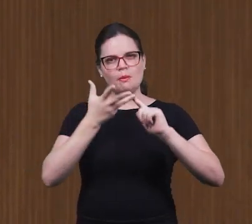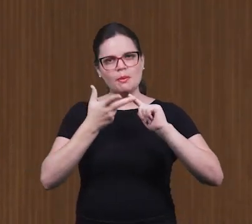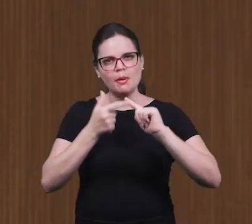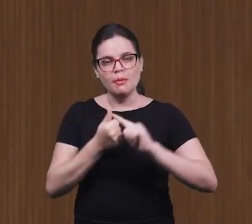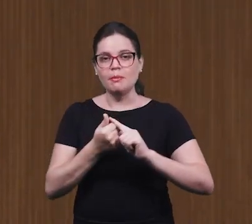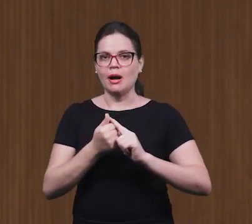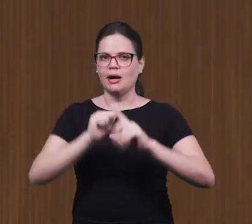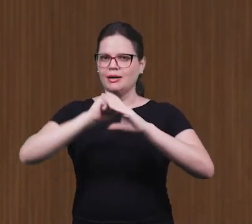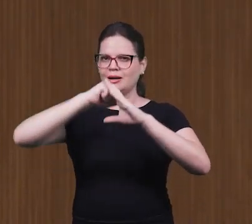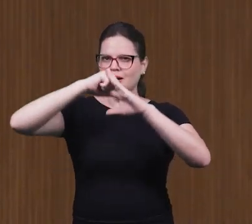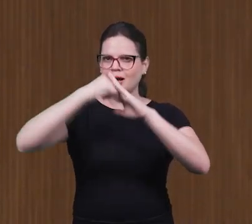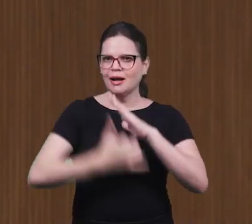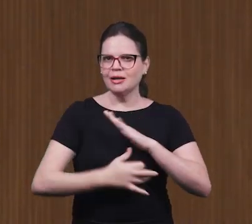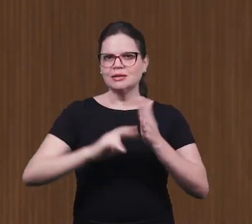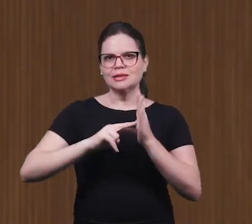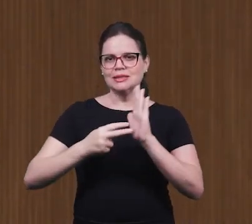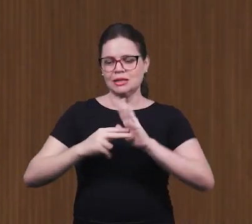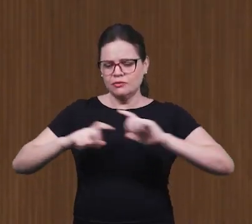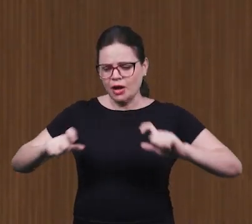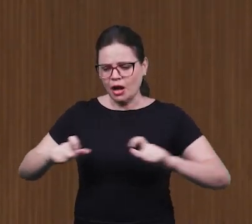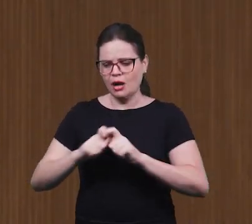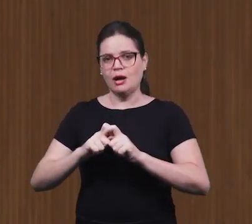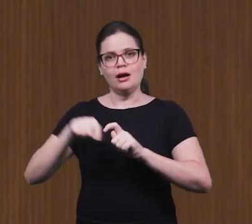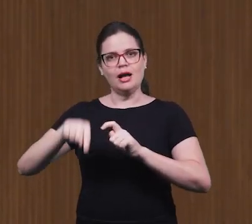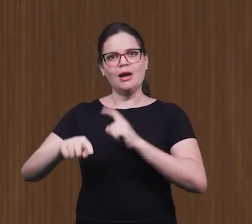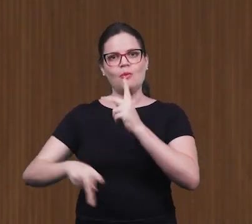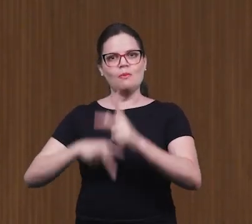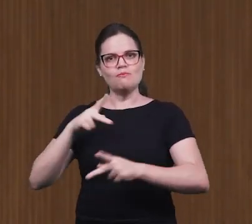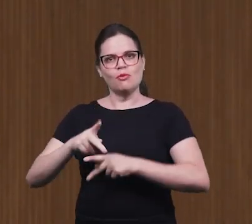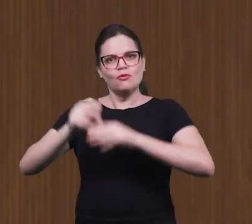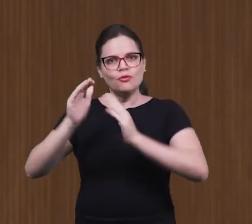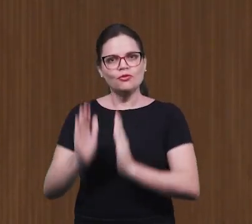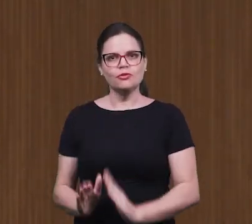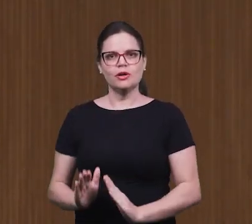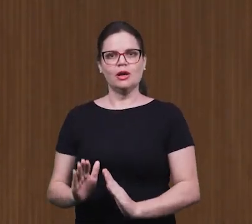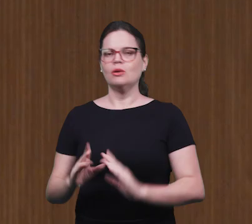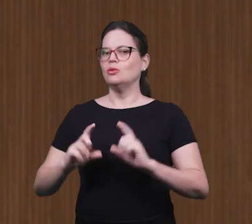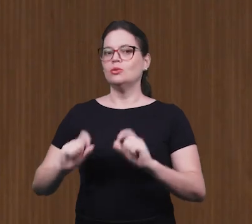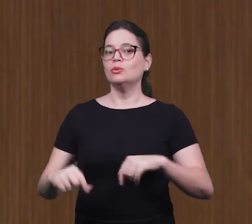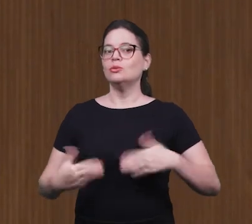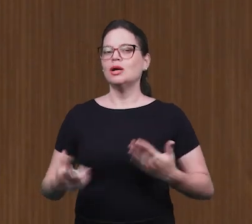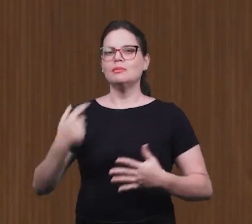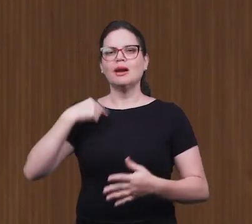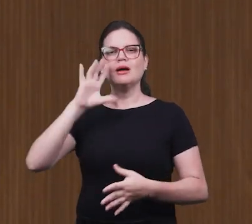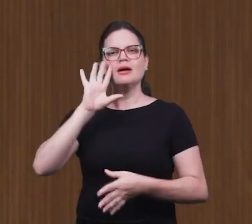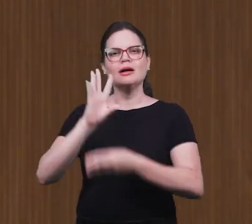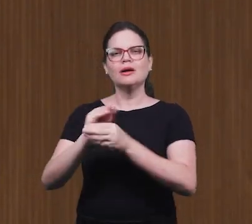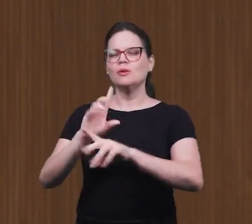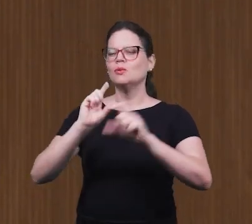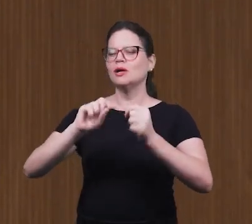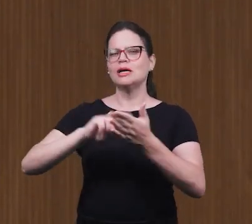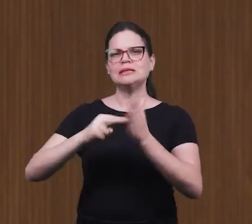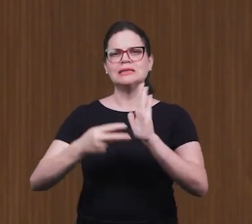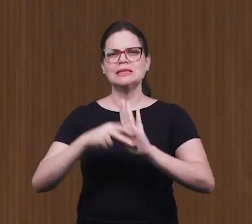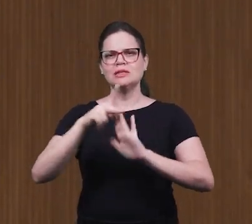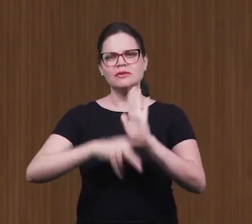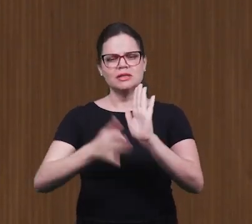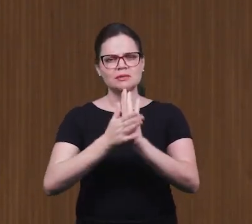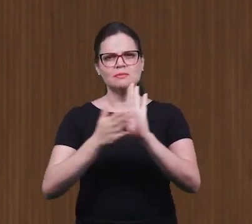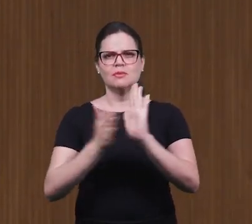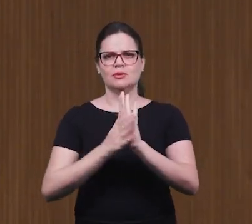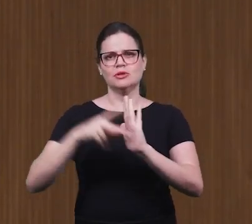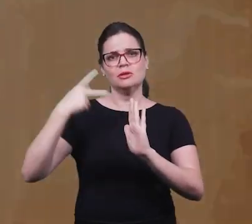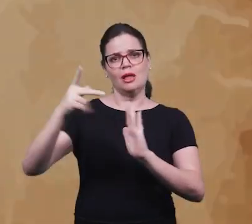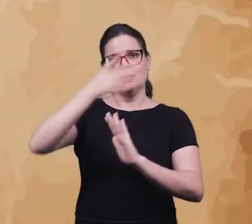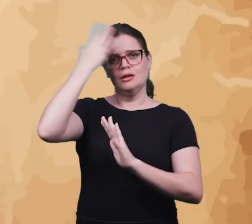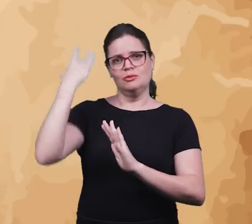você caracteriza o que é um restante, ou seja, o que é um remanescente, para ter uma ideia do que é a obra do Espírito Santo. Outra